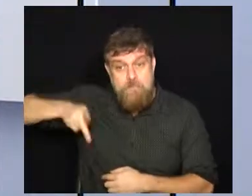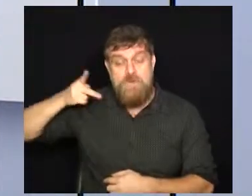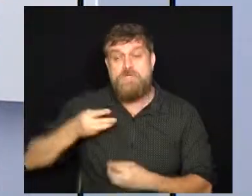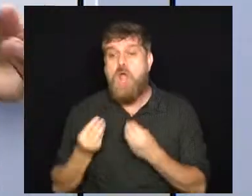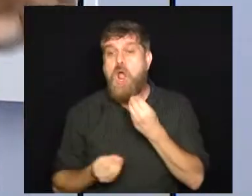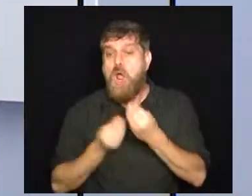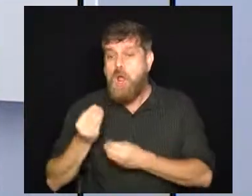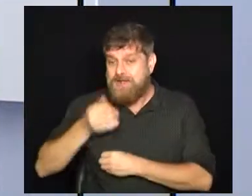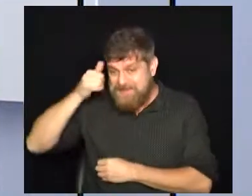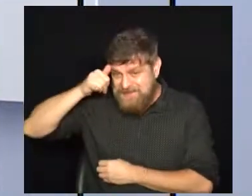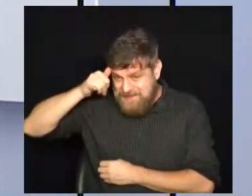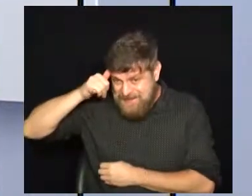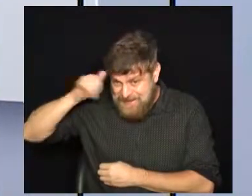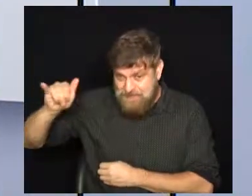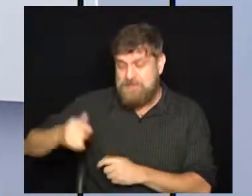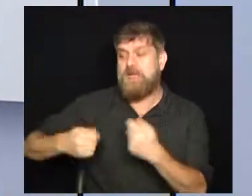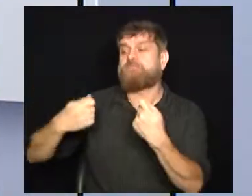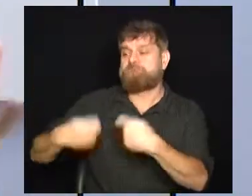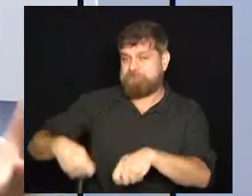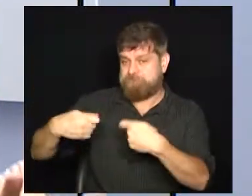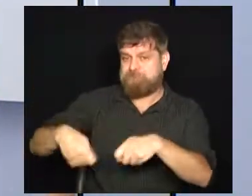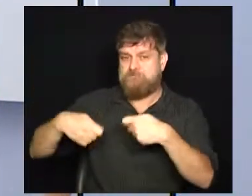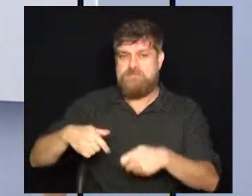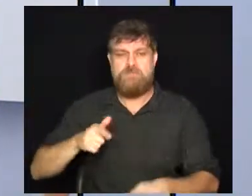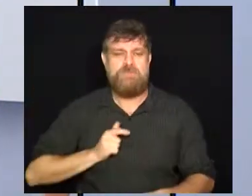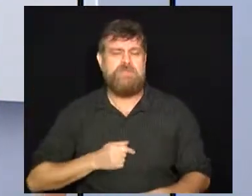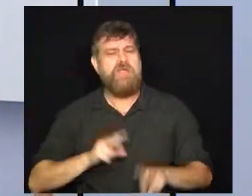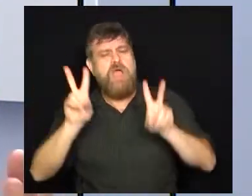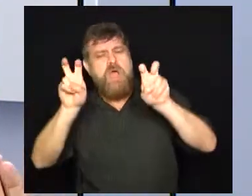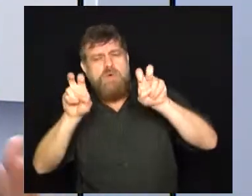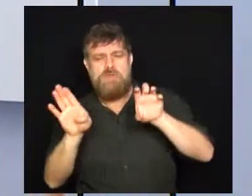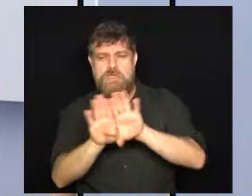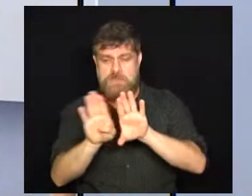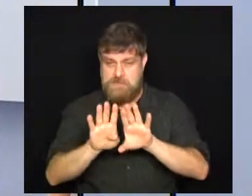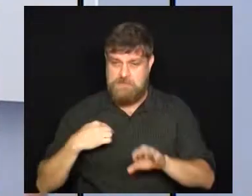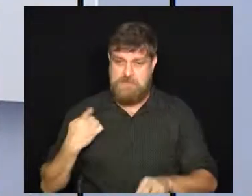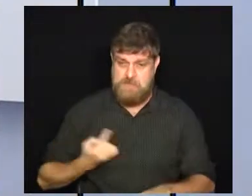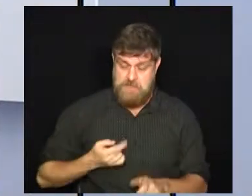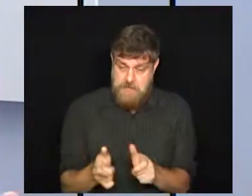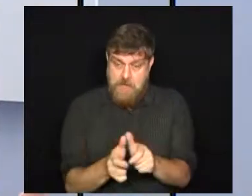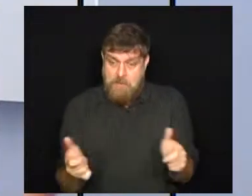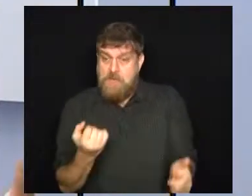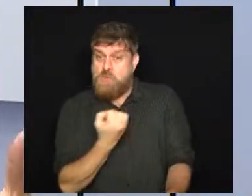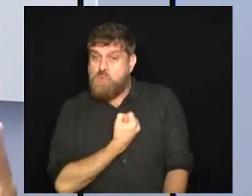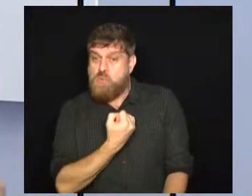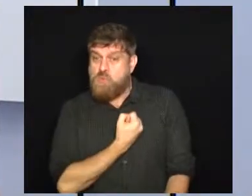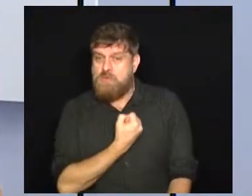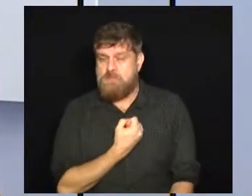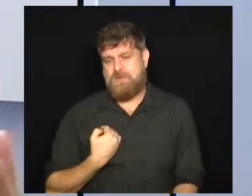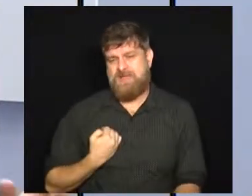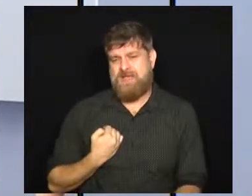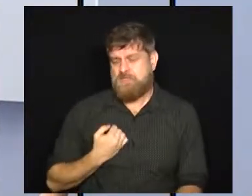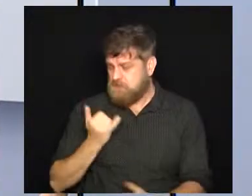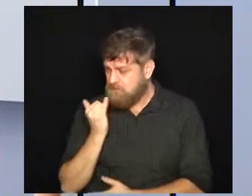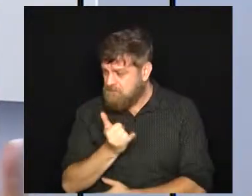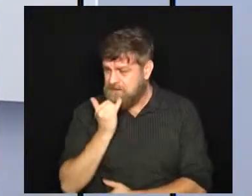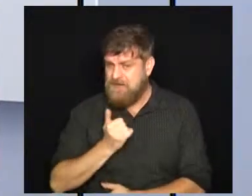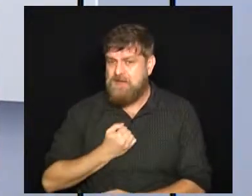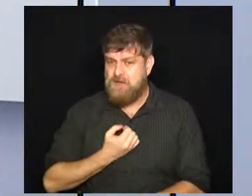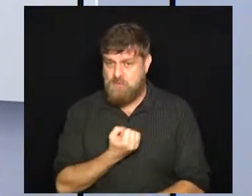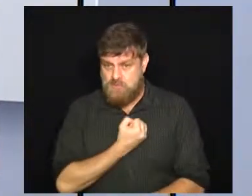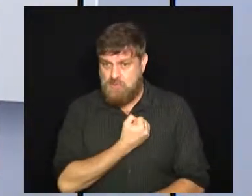prevenção. É necessário políticas de prevenção. Tem uma questão também que esse aumento É lógico que a gente pode dizer